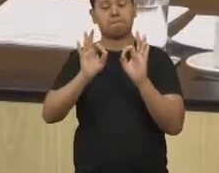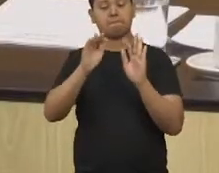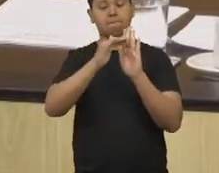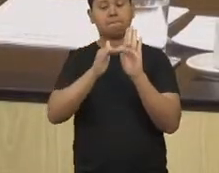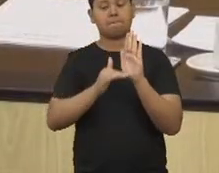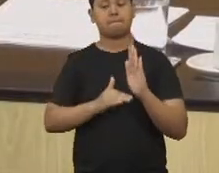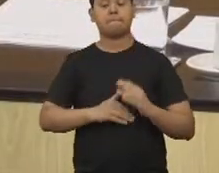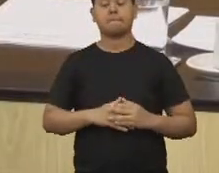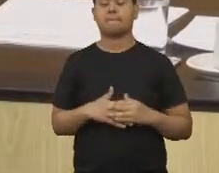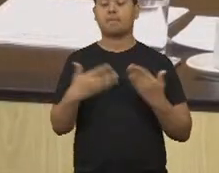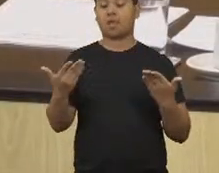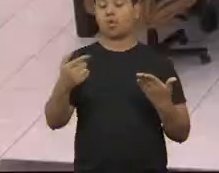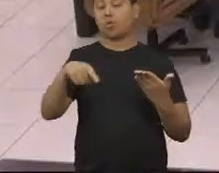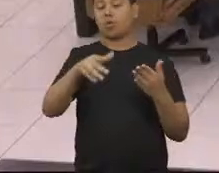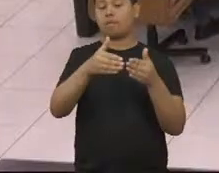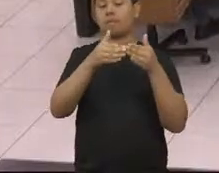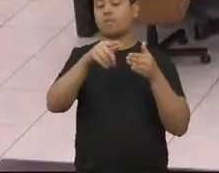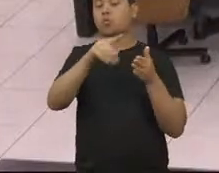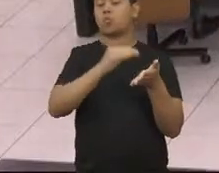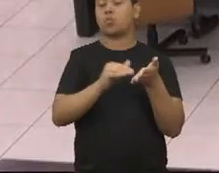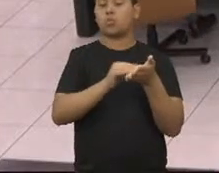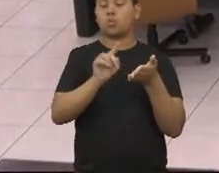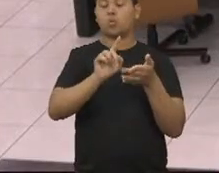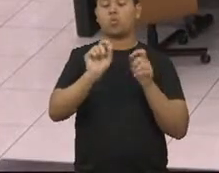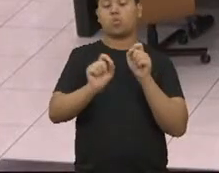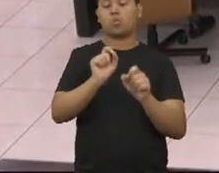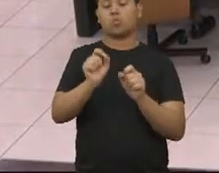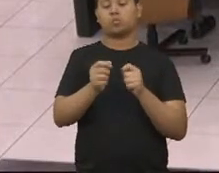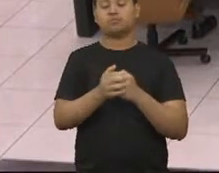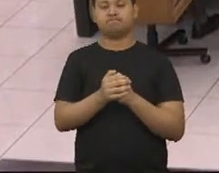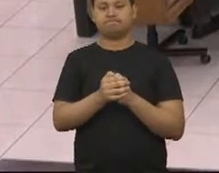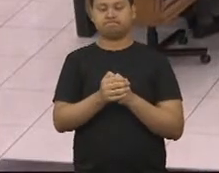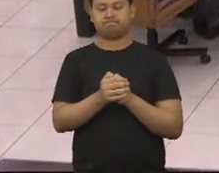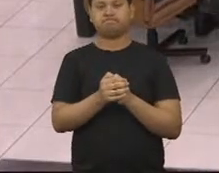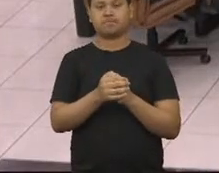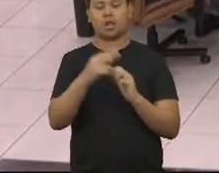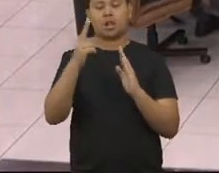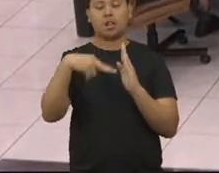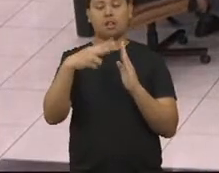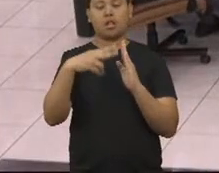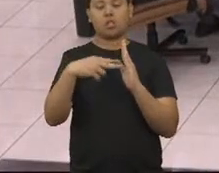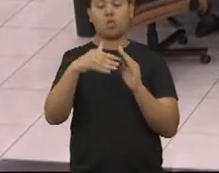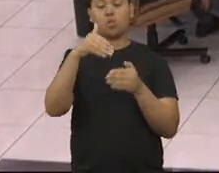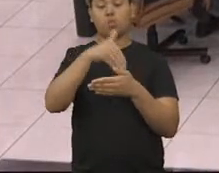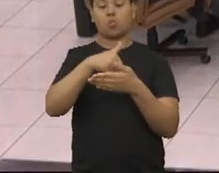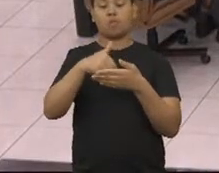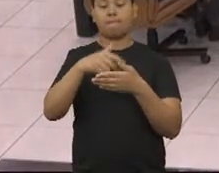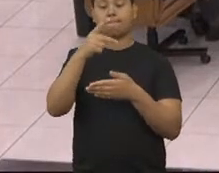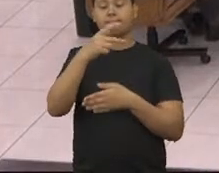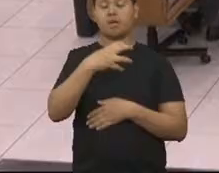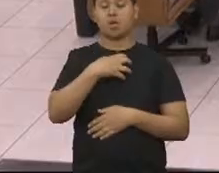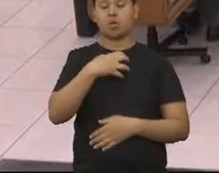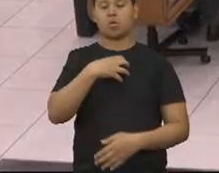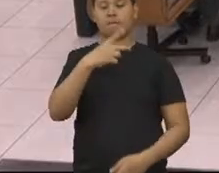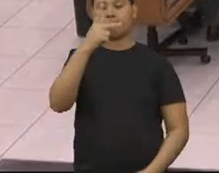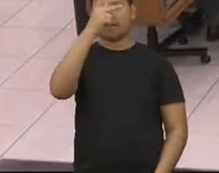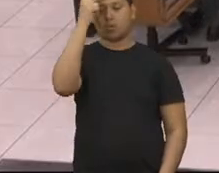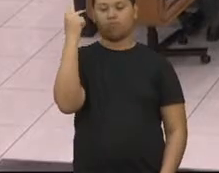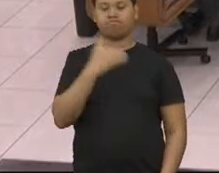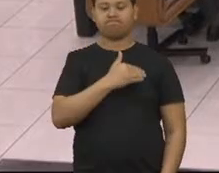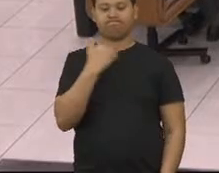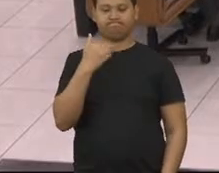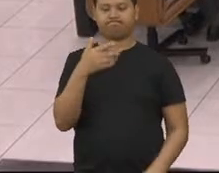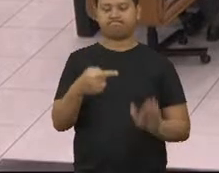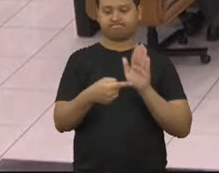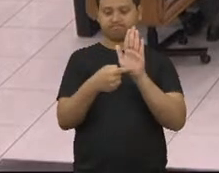regimental. Agora solicito à primeira secretária que faça a leitura dos votos de pesar apresentados